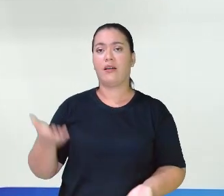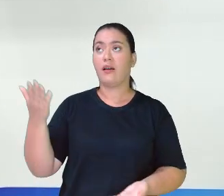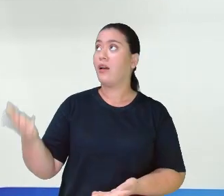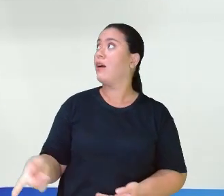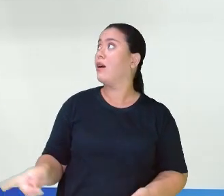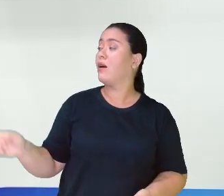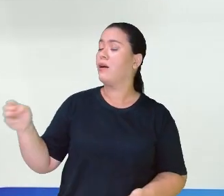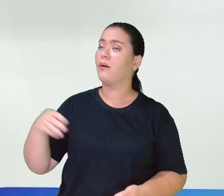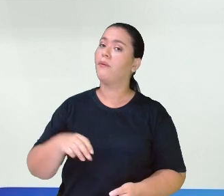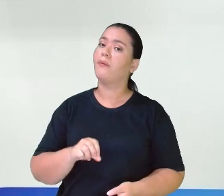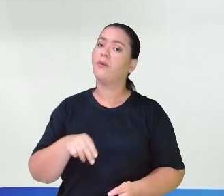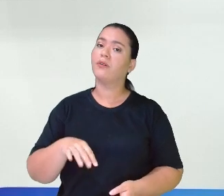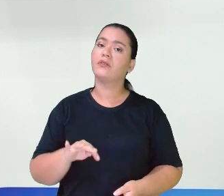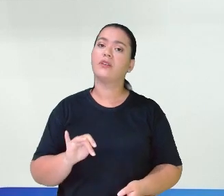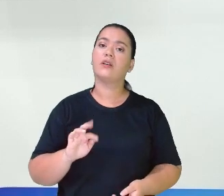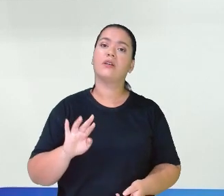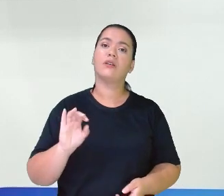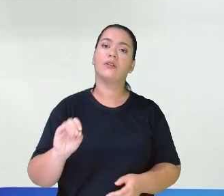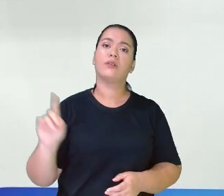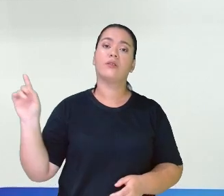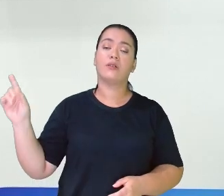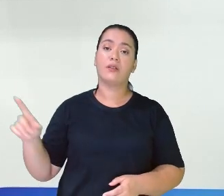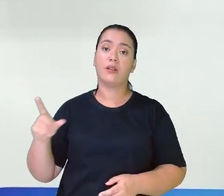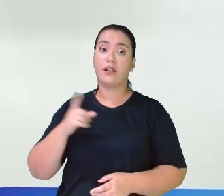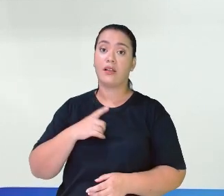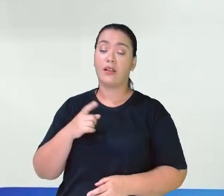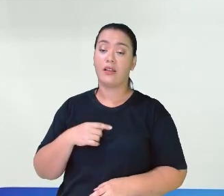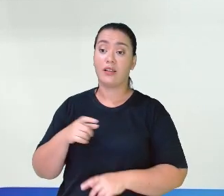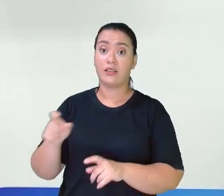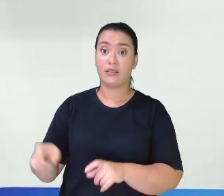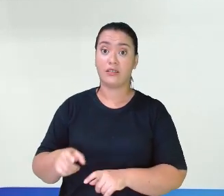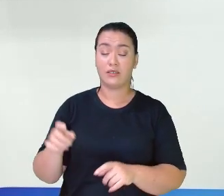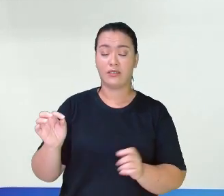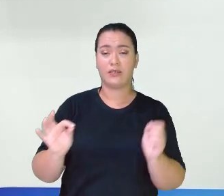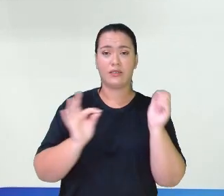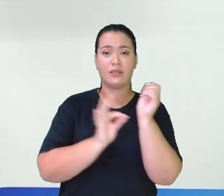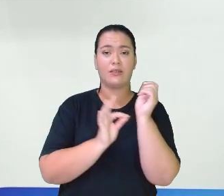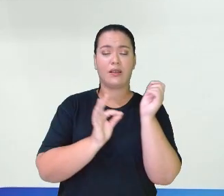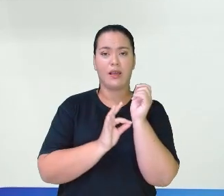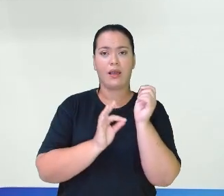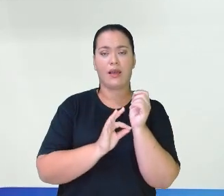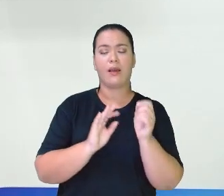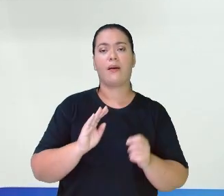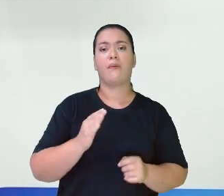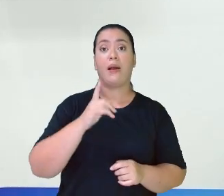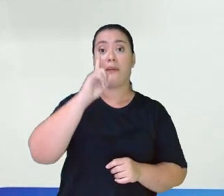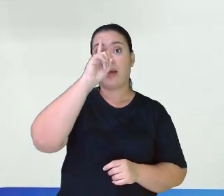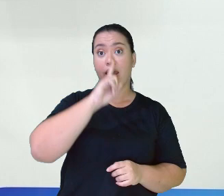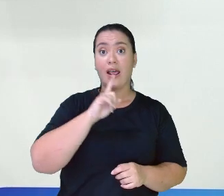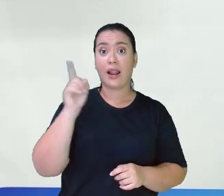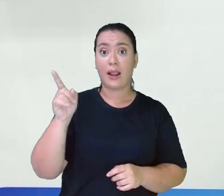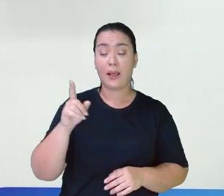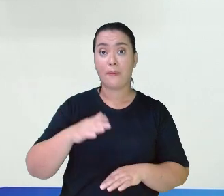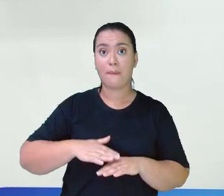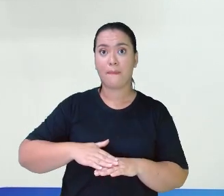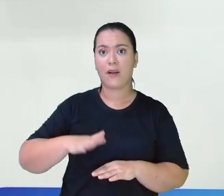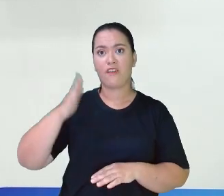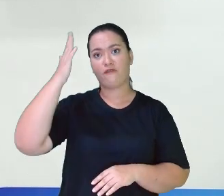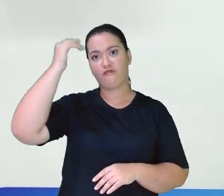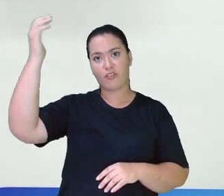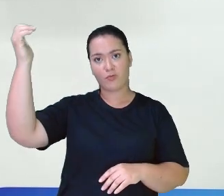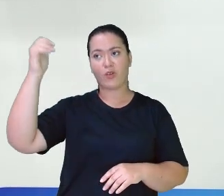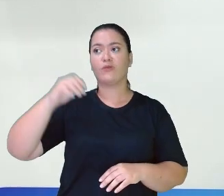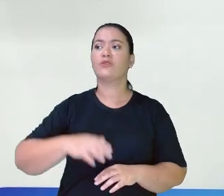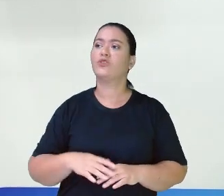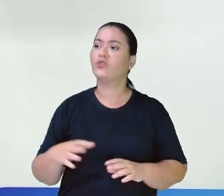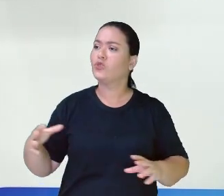foi um escritor e editor brasileiro. O Sítio do Pica-Pau Amarelo é sua obra de maior destaque na literatura infantil. Como eu disse,